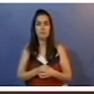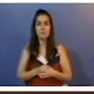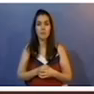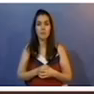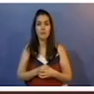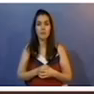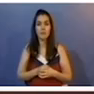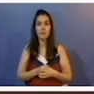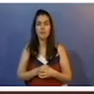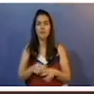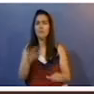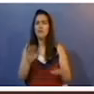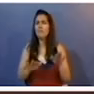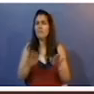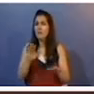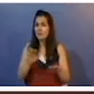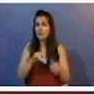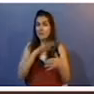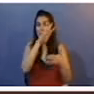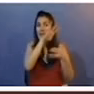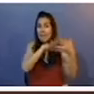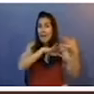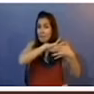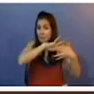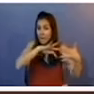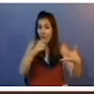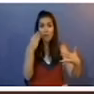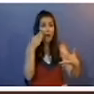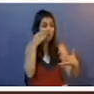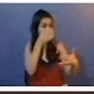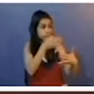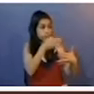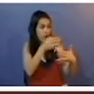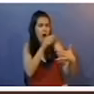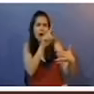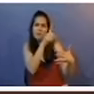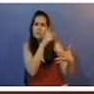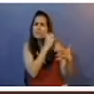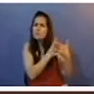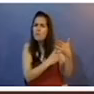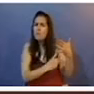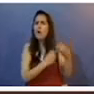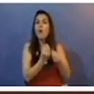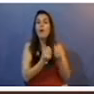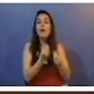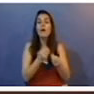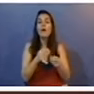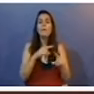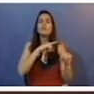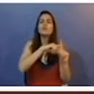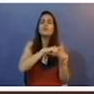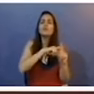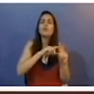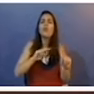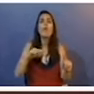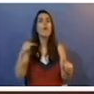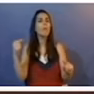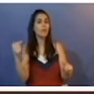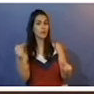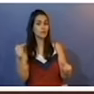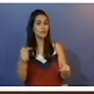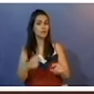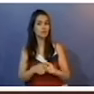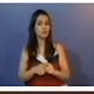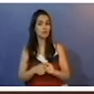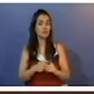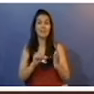da posição que eles estão na tabela periódica, eu consigo determinar a sua carga elétrica. Então, aqui eu